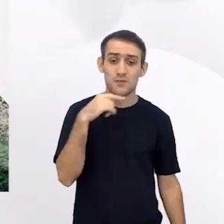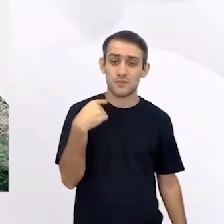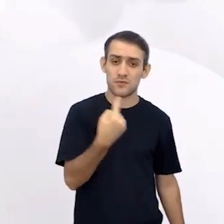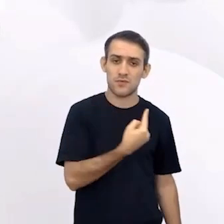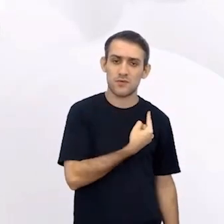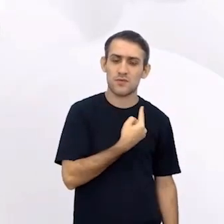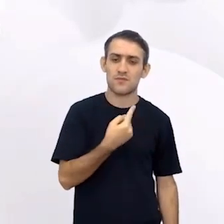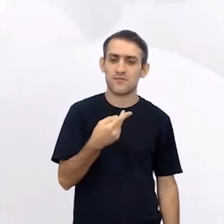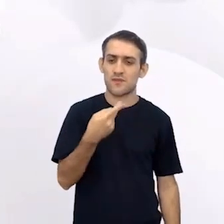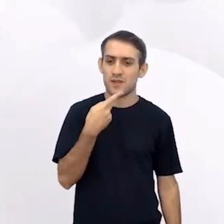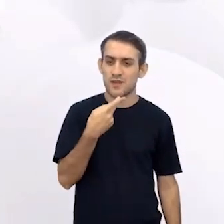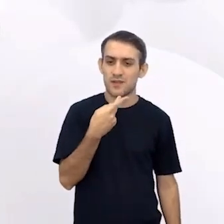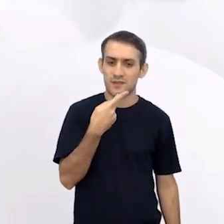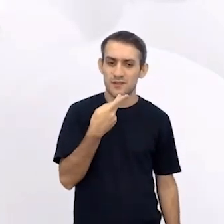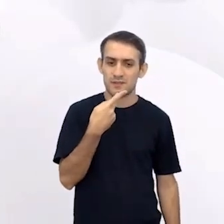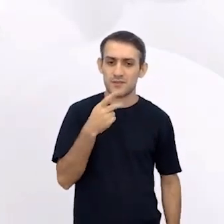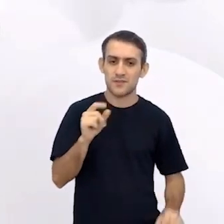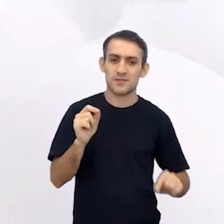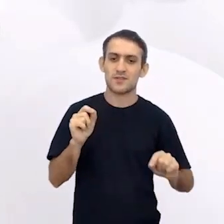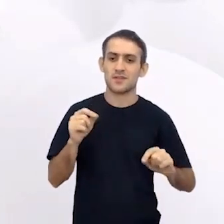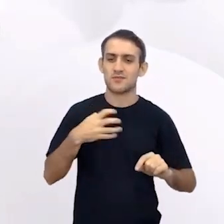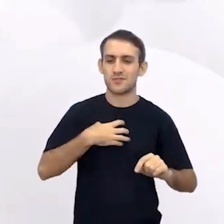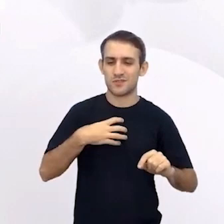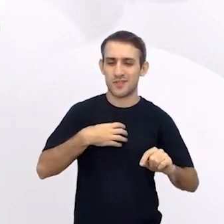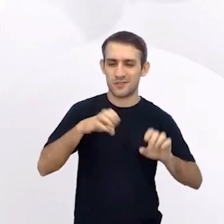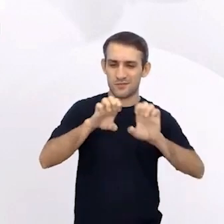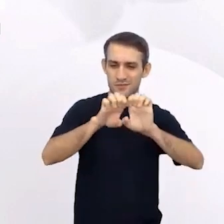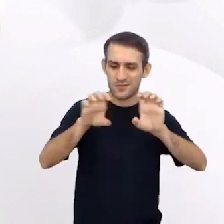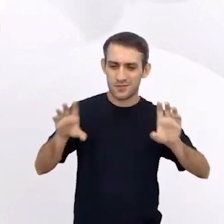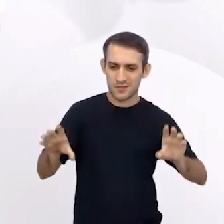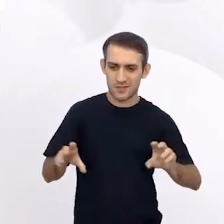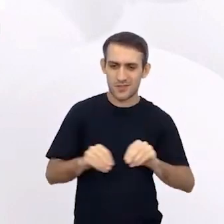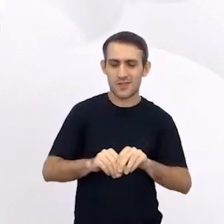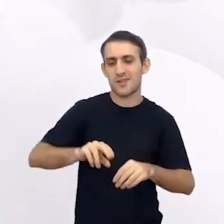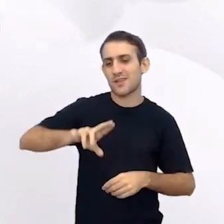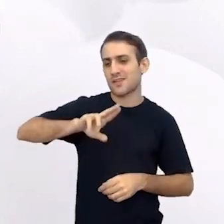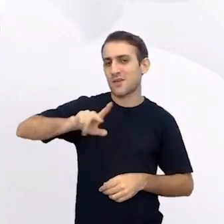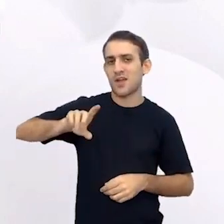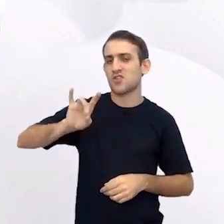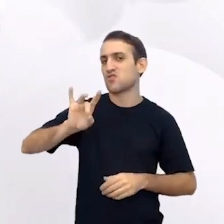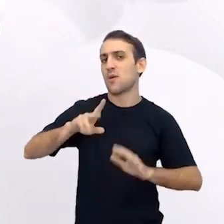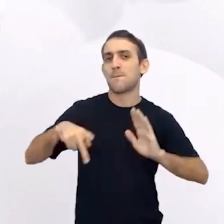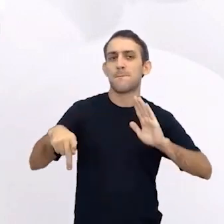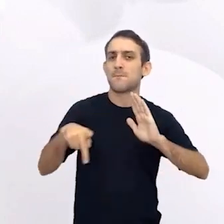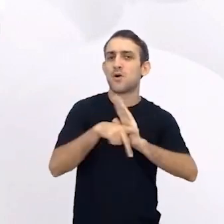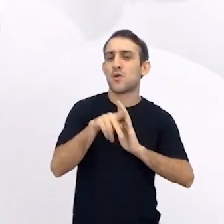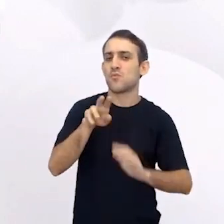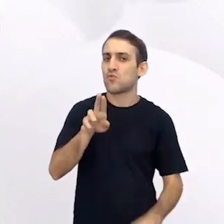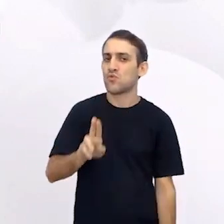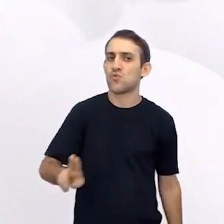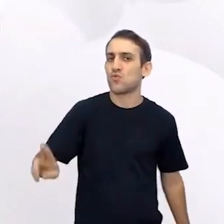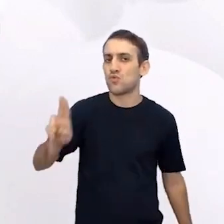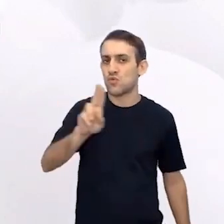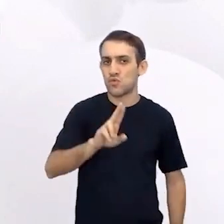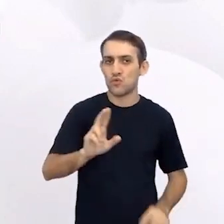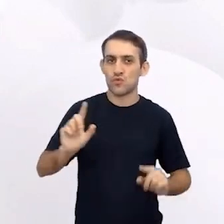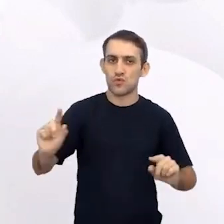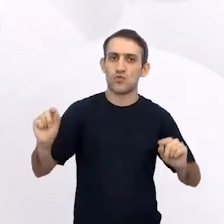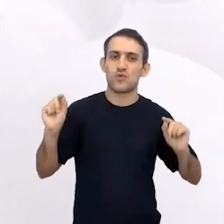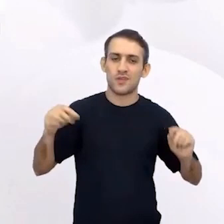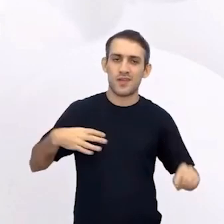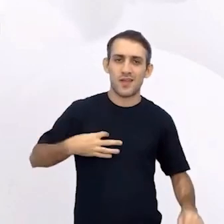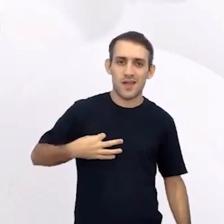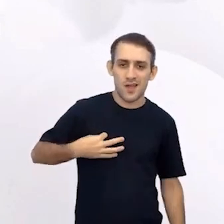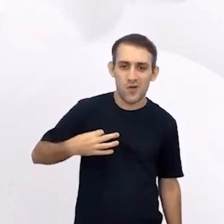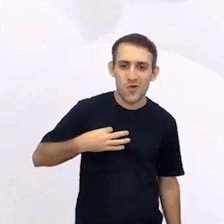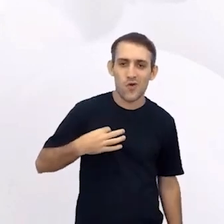pode voltar. Quando a gente fala da pegada ecológica, não está só relacionado consumo, como consumo de